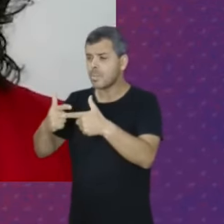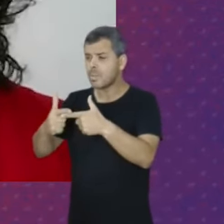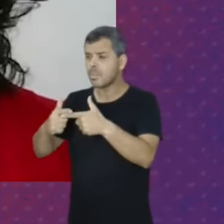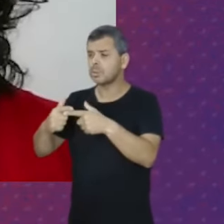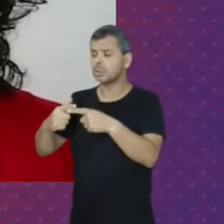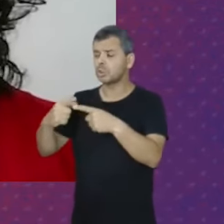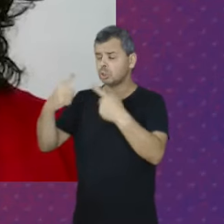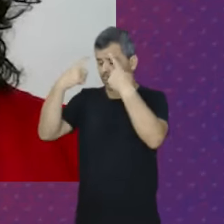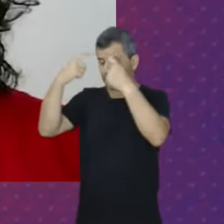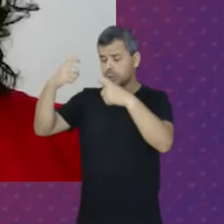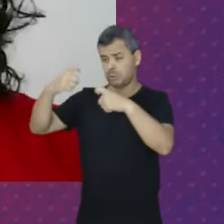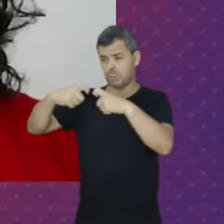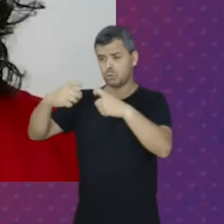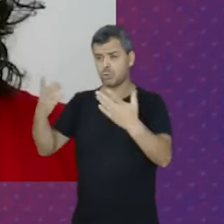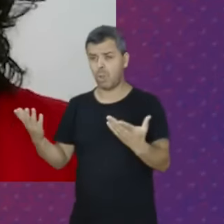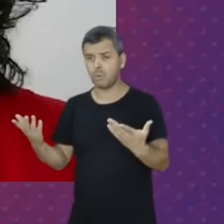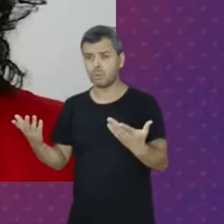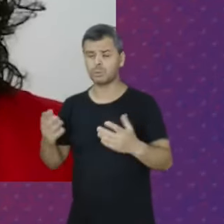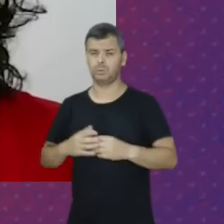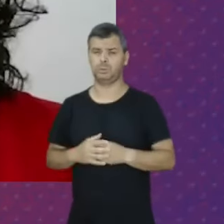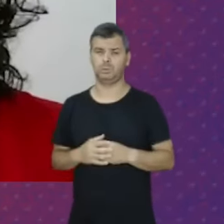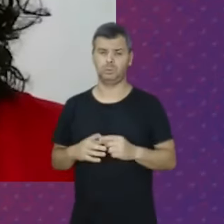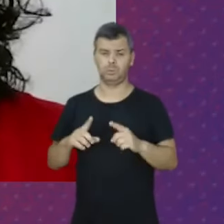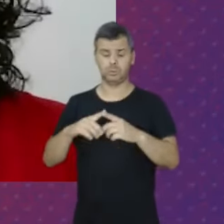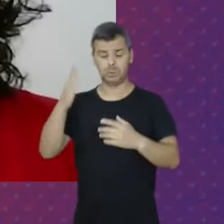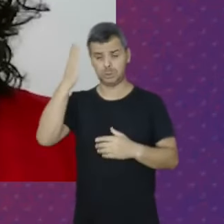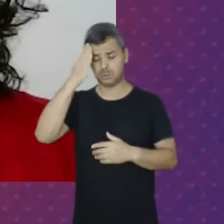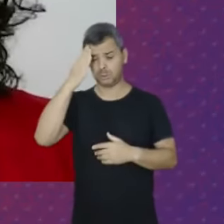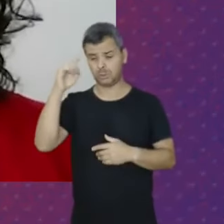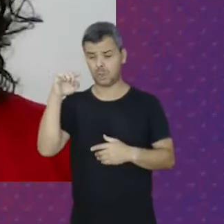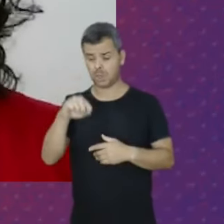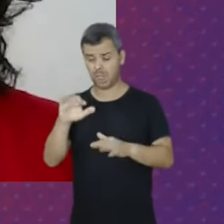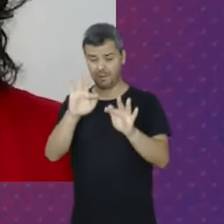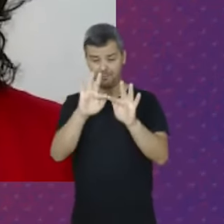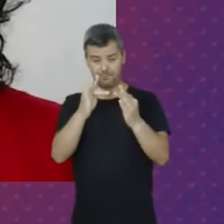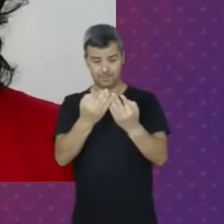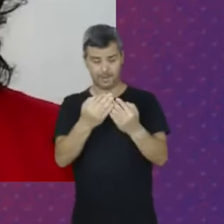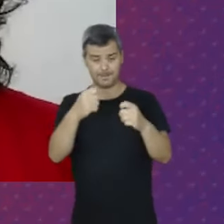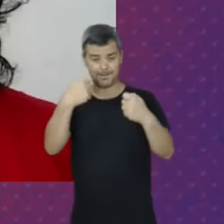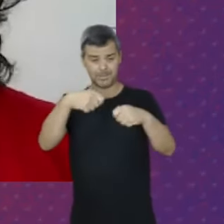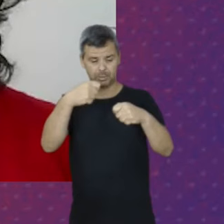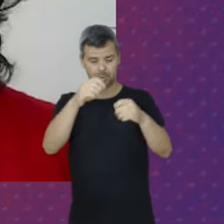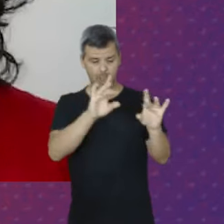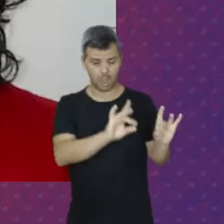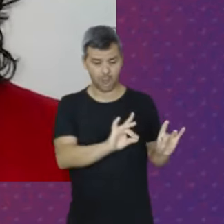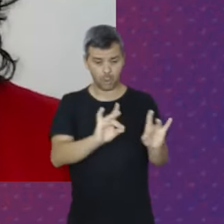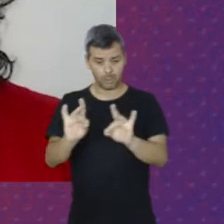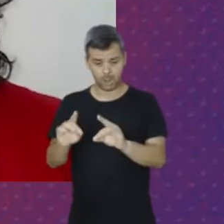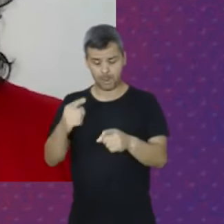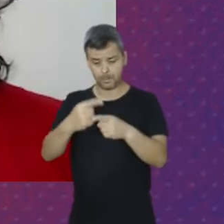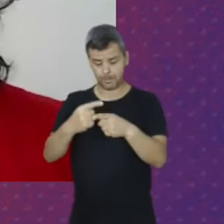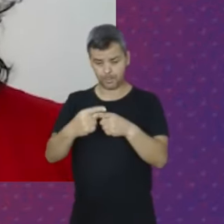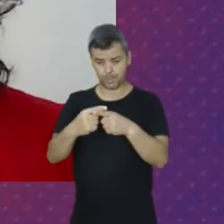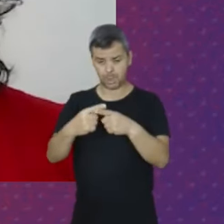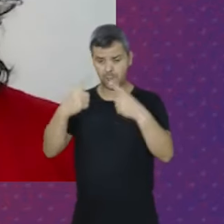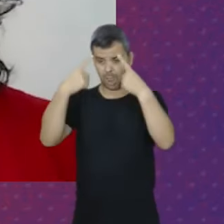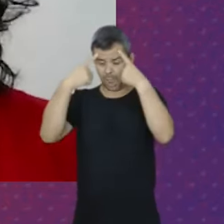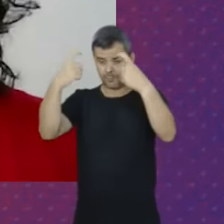sexual. Também saber que essa família precisa ser acompanhada, porque as situações de